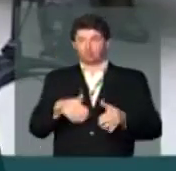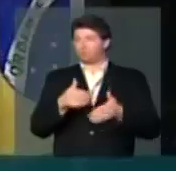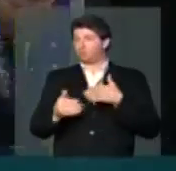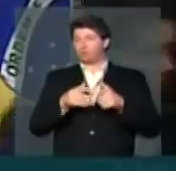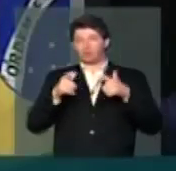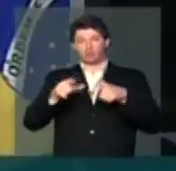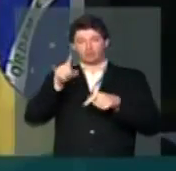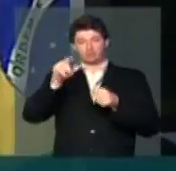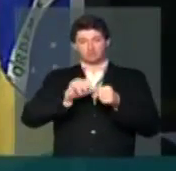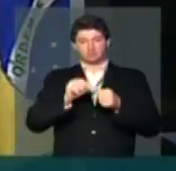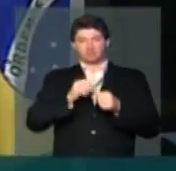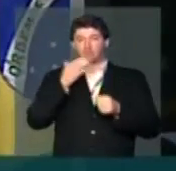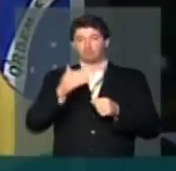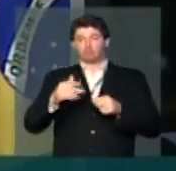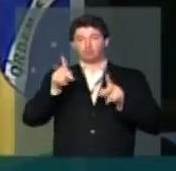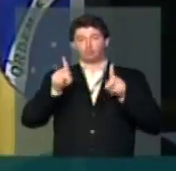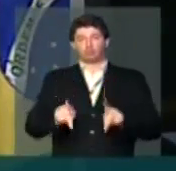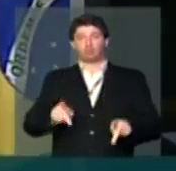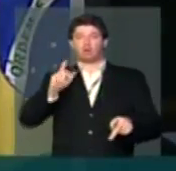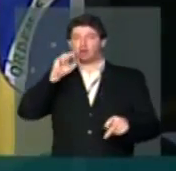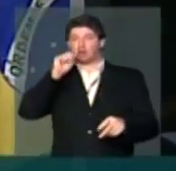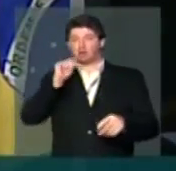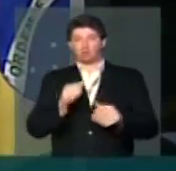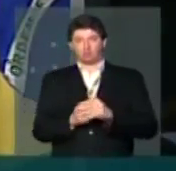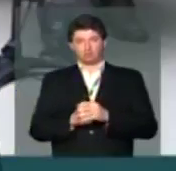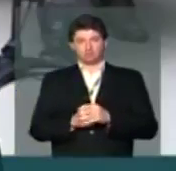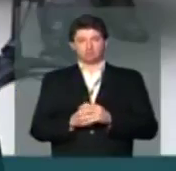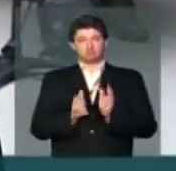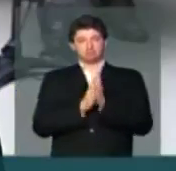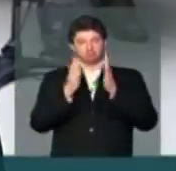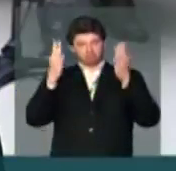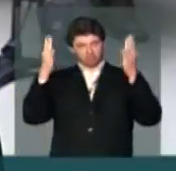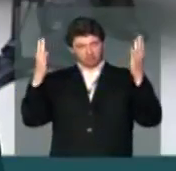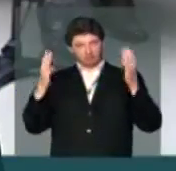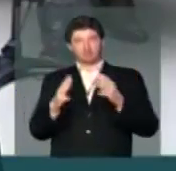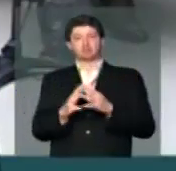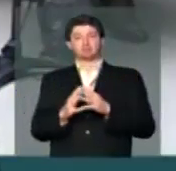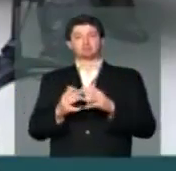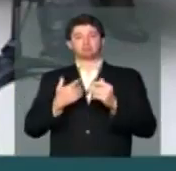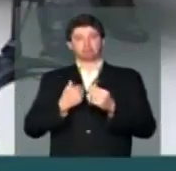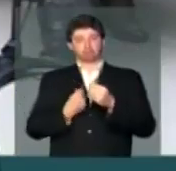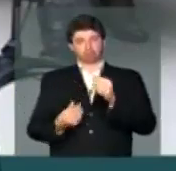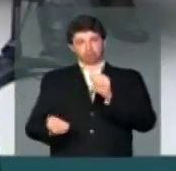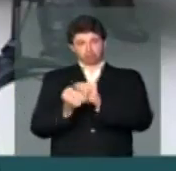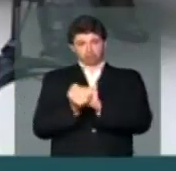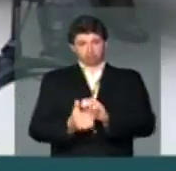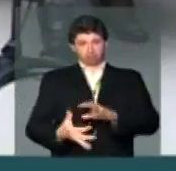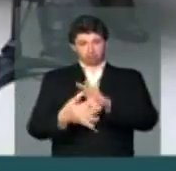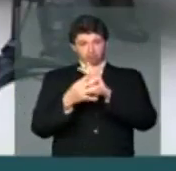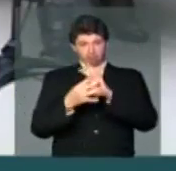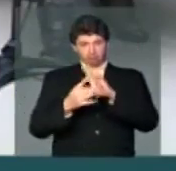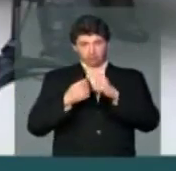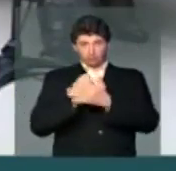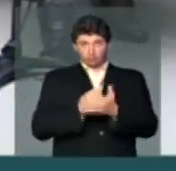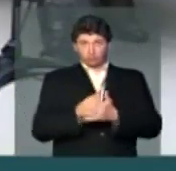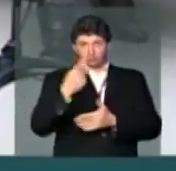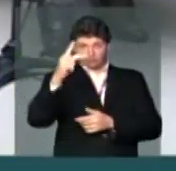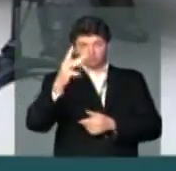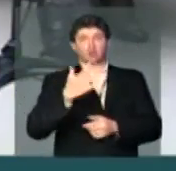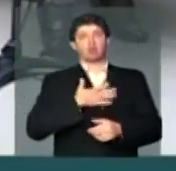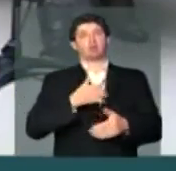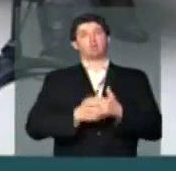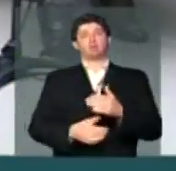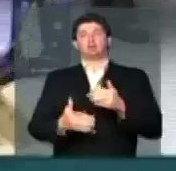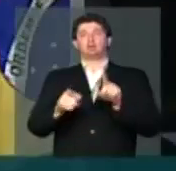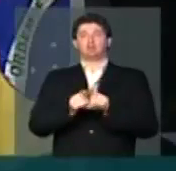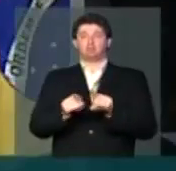Excelência for levado pelo povo de Alagoas e, quiçá, pelo povo brasileiro. Parabéns, conte comigo, estamos juntos, essa luta sua é minha luta